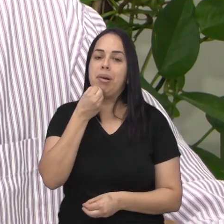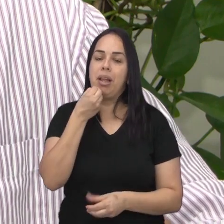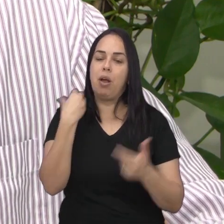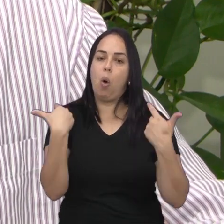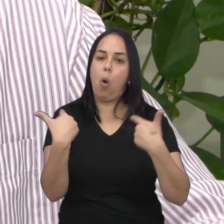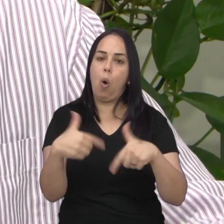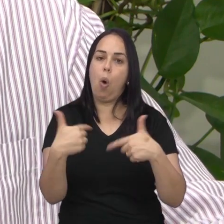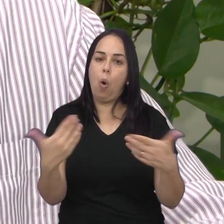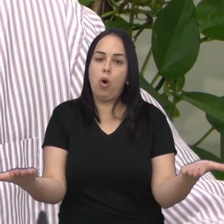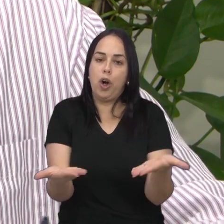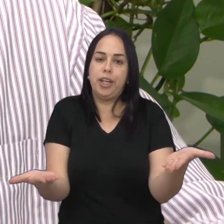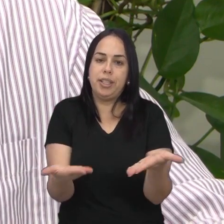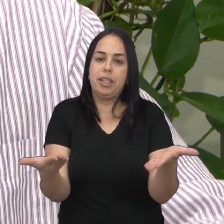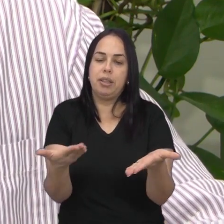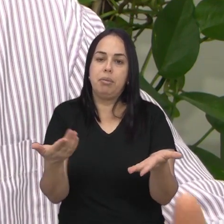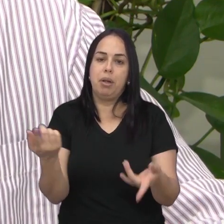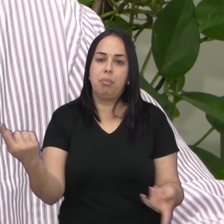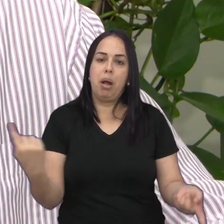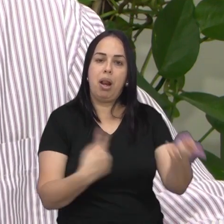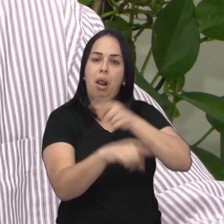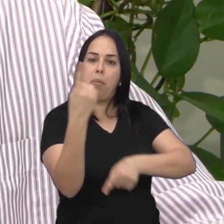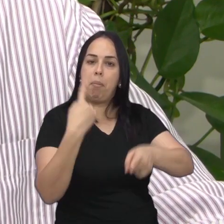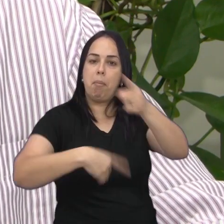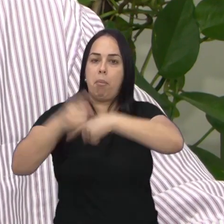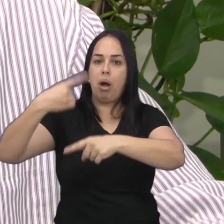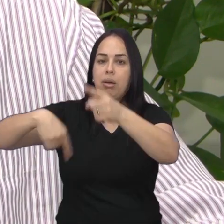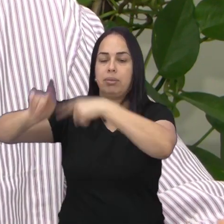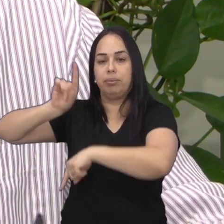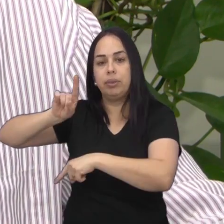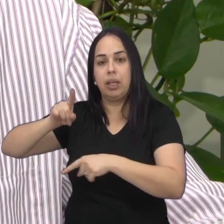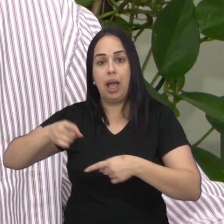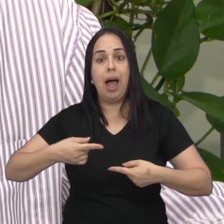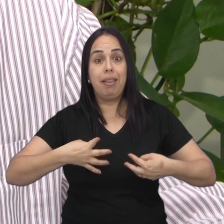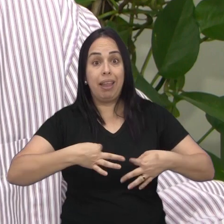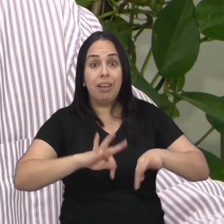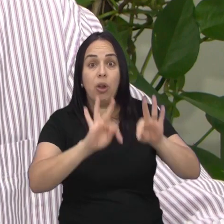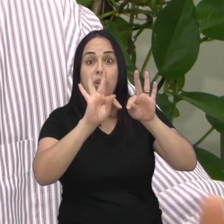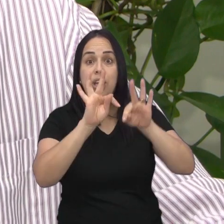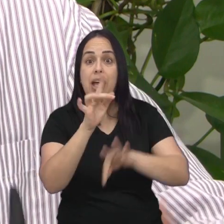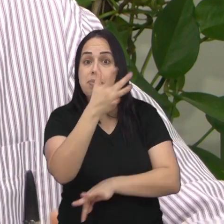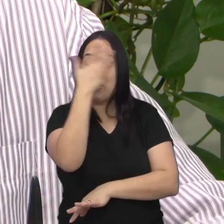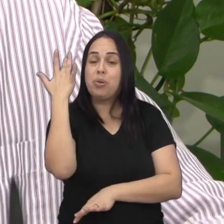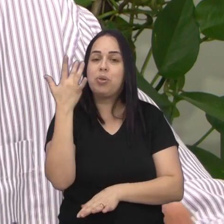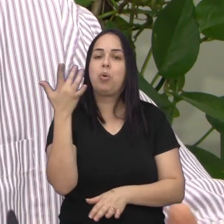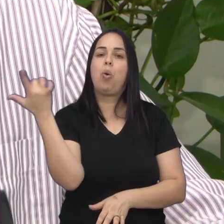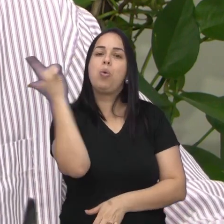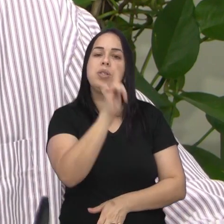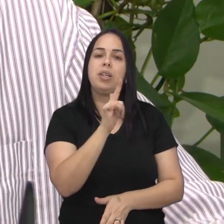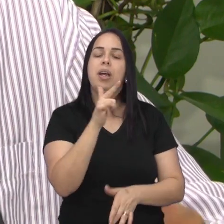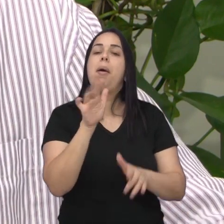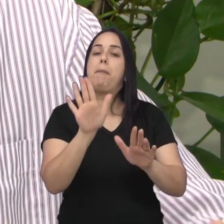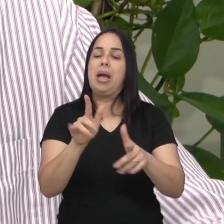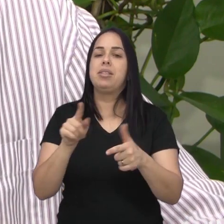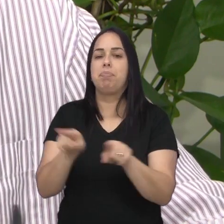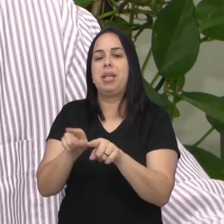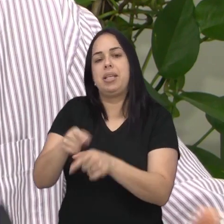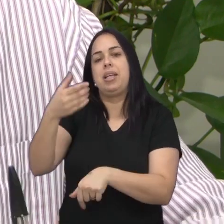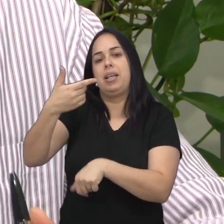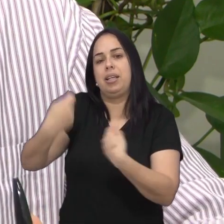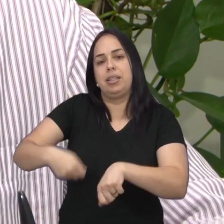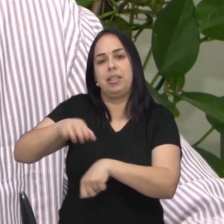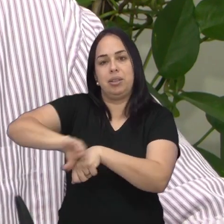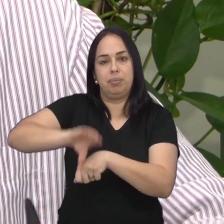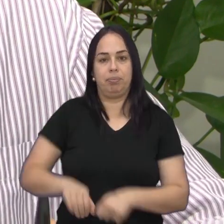o carro-chefe hoje de um desenvolvimento econômico, é a tecnologia, que as pessoas tenham acesso, tenham preparo